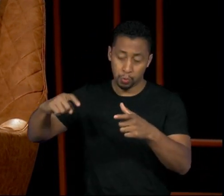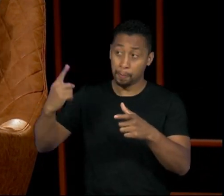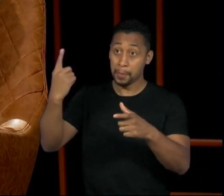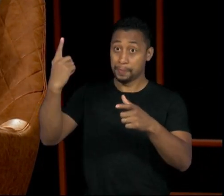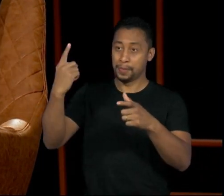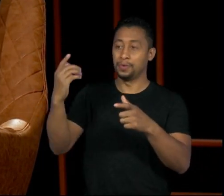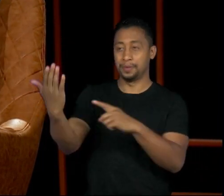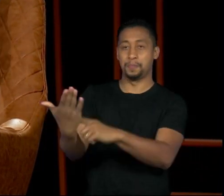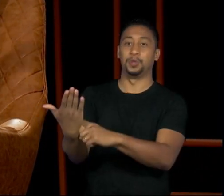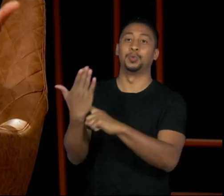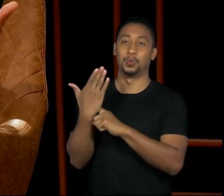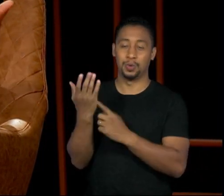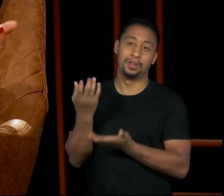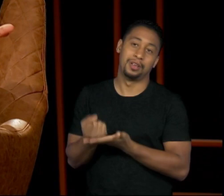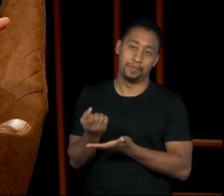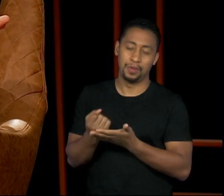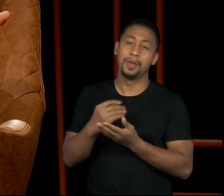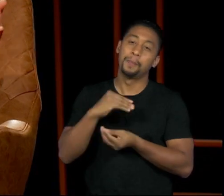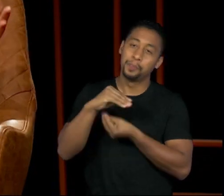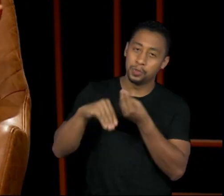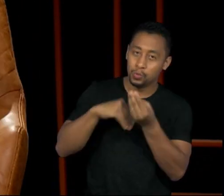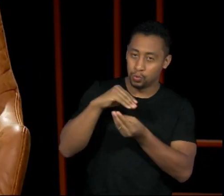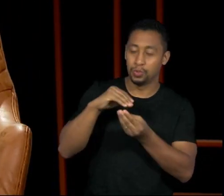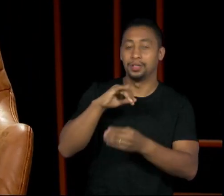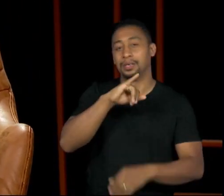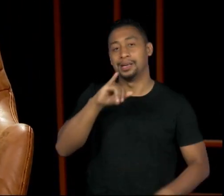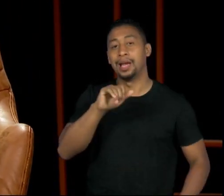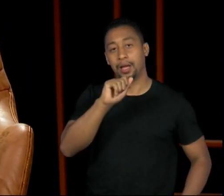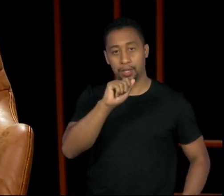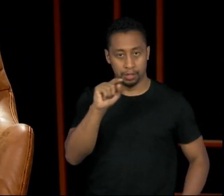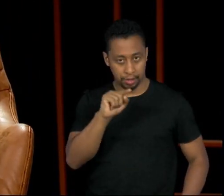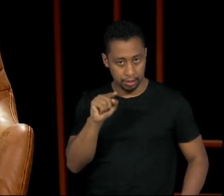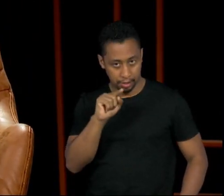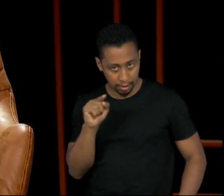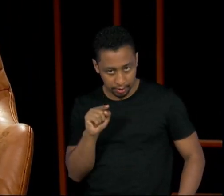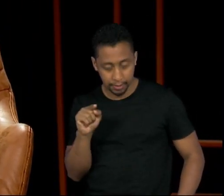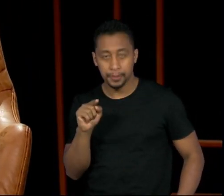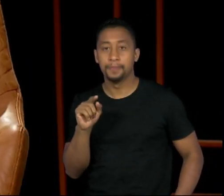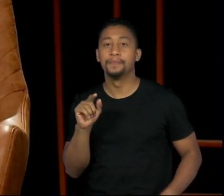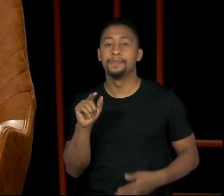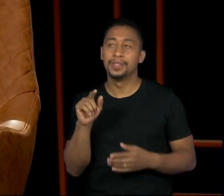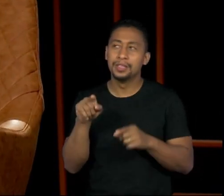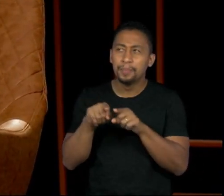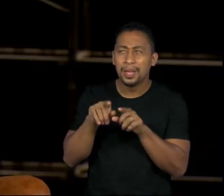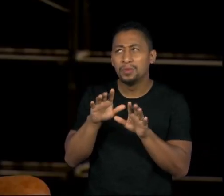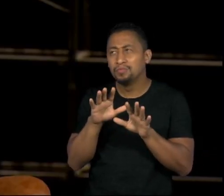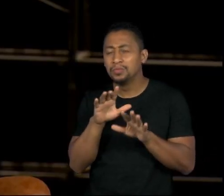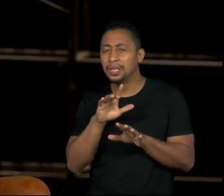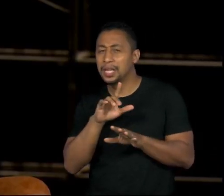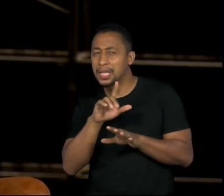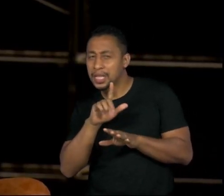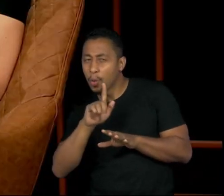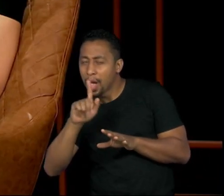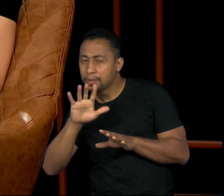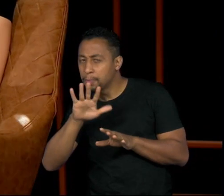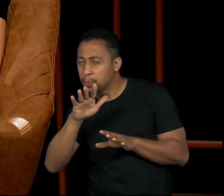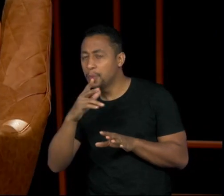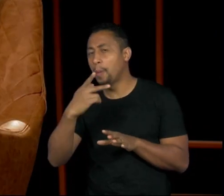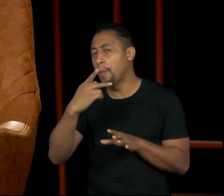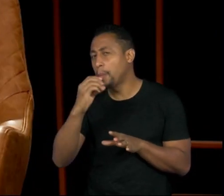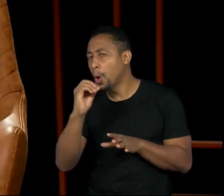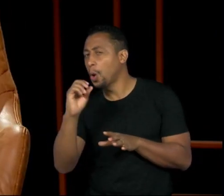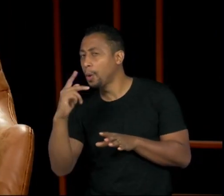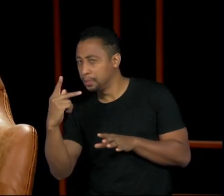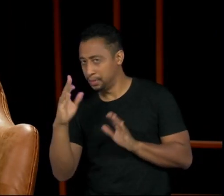tentando equilibrar um pouco essa coisa do jazz, que era tão forte para mim, com mais uma linguagem mais pop, assim. E ele tem razão.